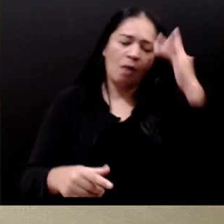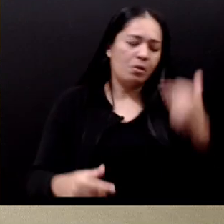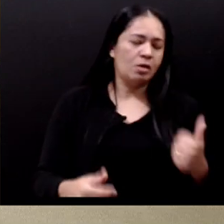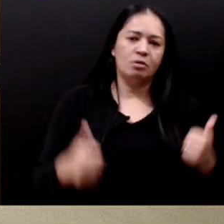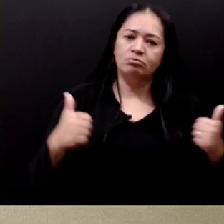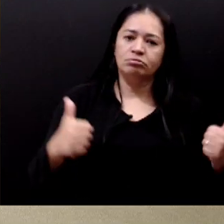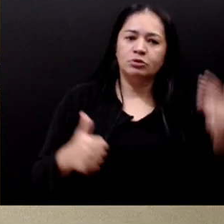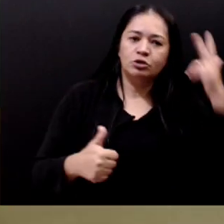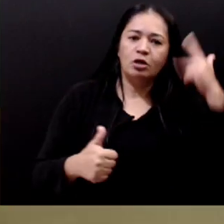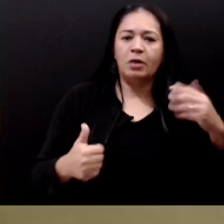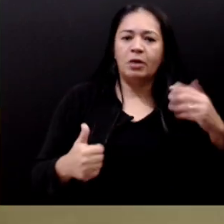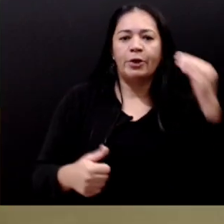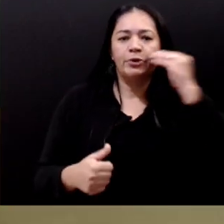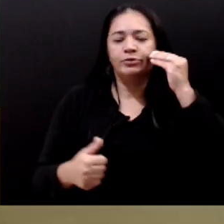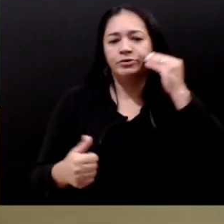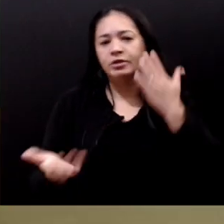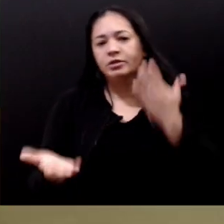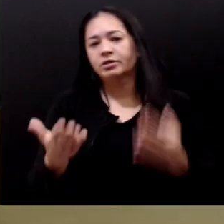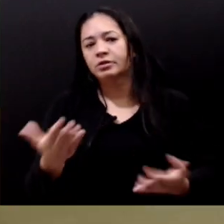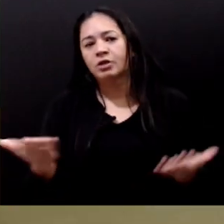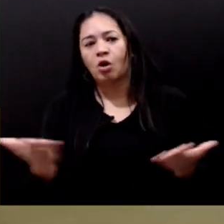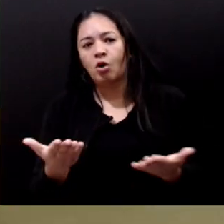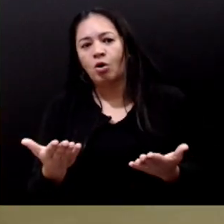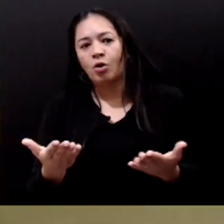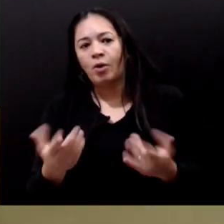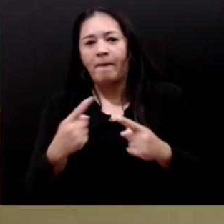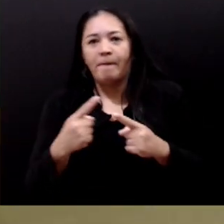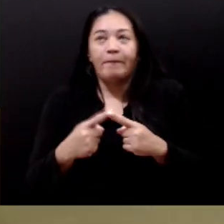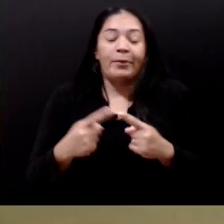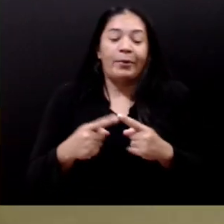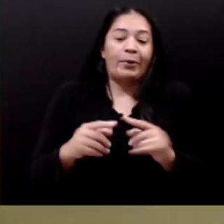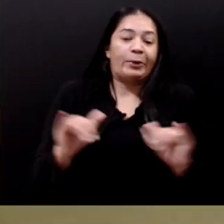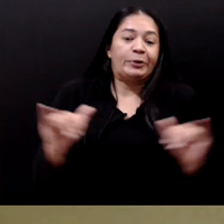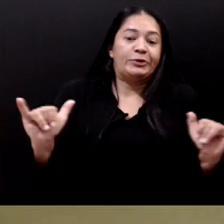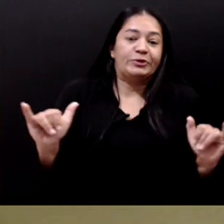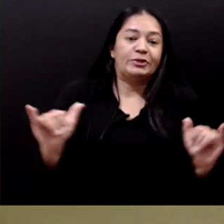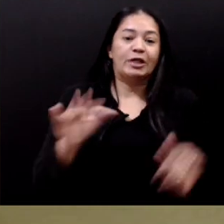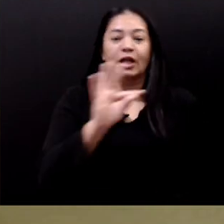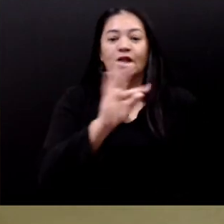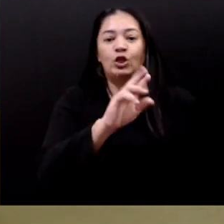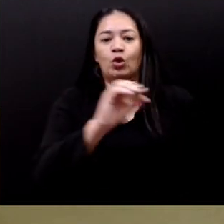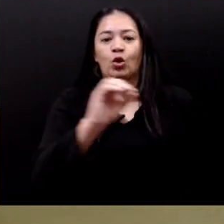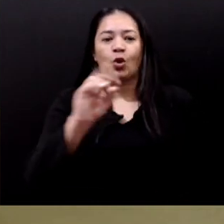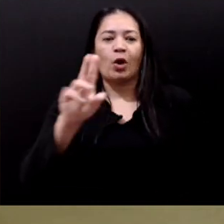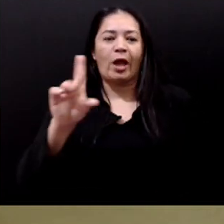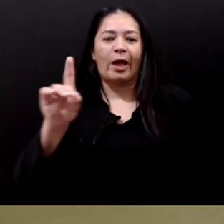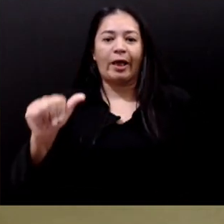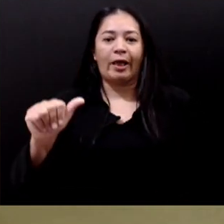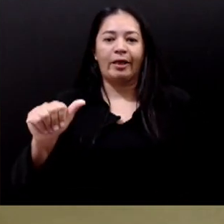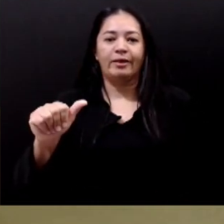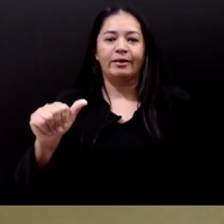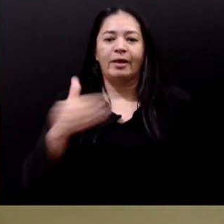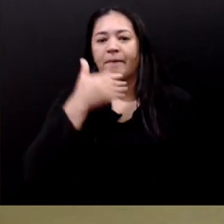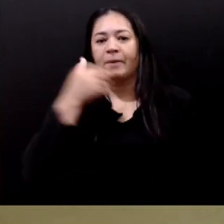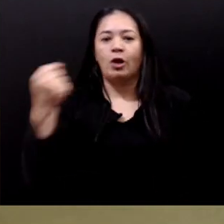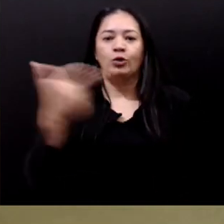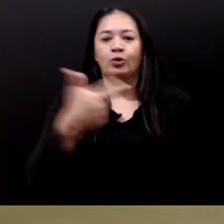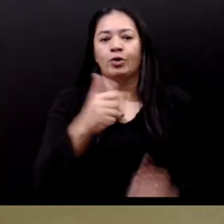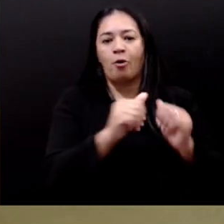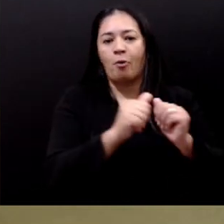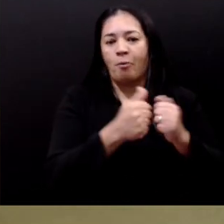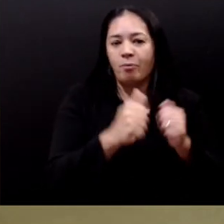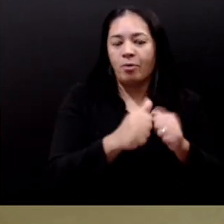equilibrar. Hoje eu como uma torrada, porque dizem, né, que a torrada faz menos mal que o pão francês. Então, eu vou